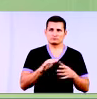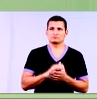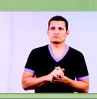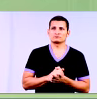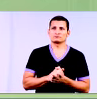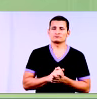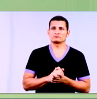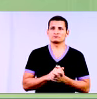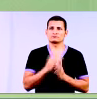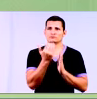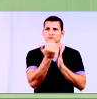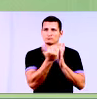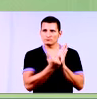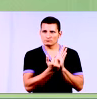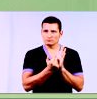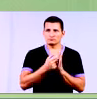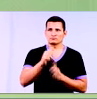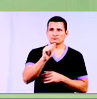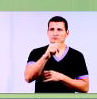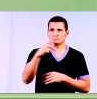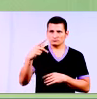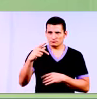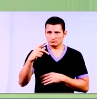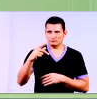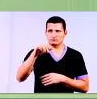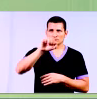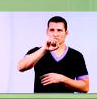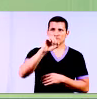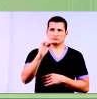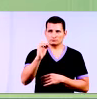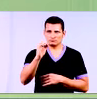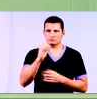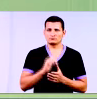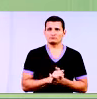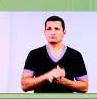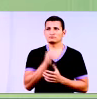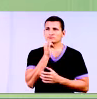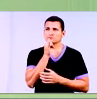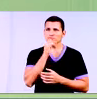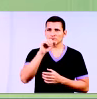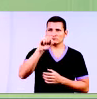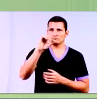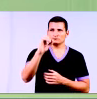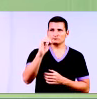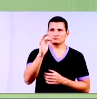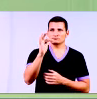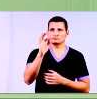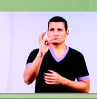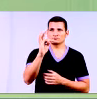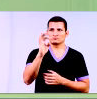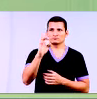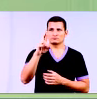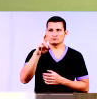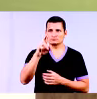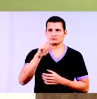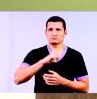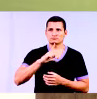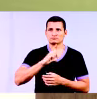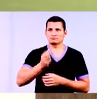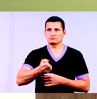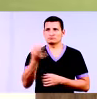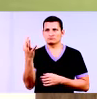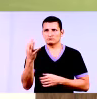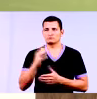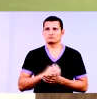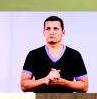Softwares, programas, aplicativos, sistemas operacionais. E exemplo de software para os alunos? Pois é, os exemplos de software aí são vários exemplos, né, que nós